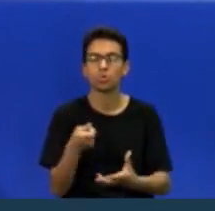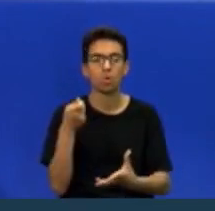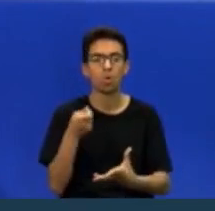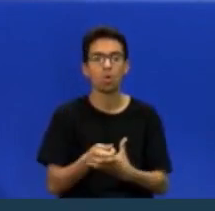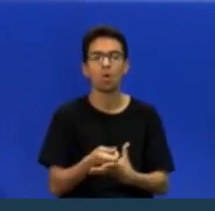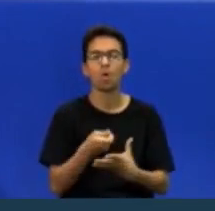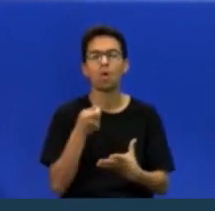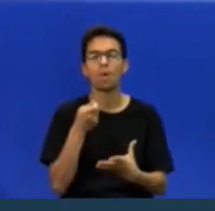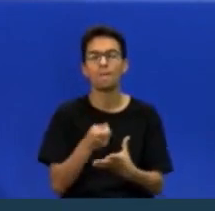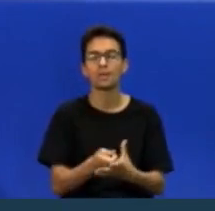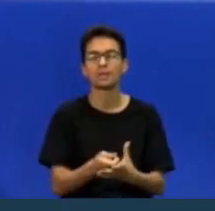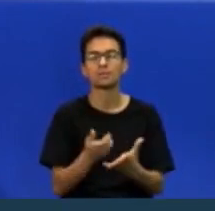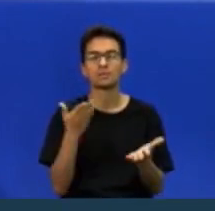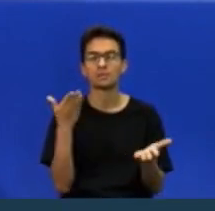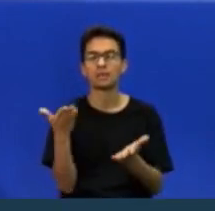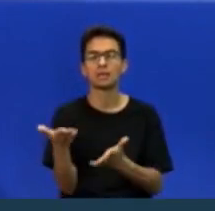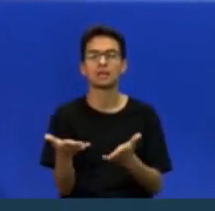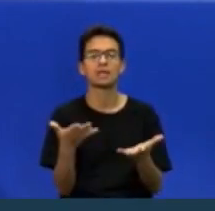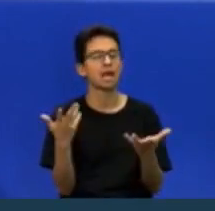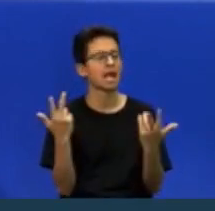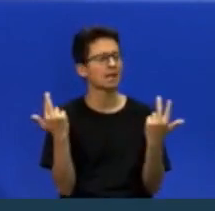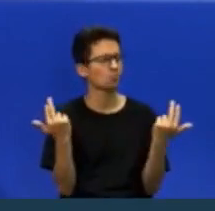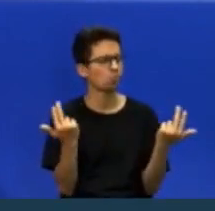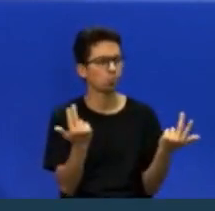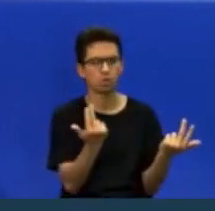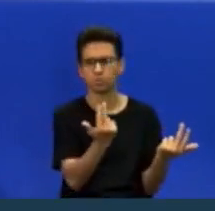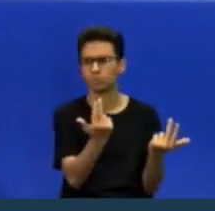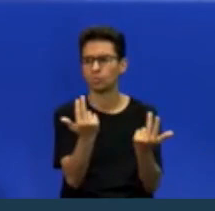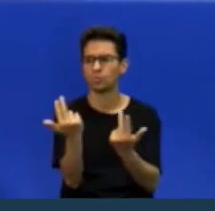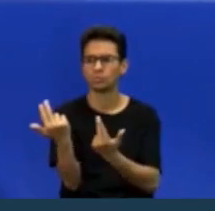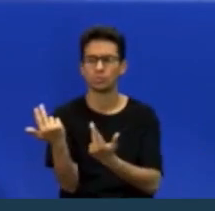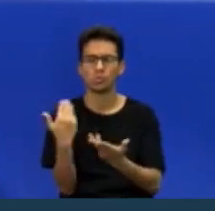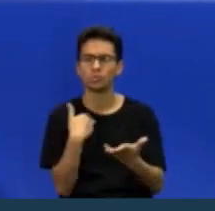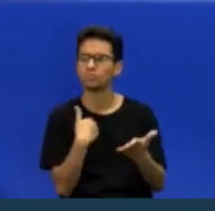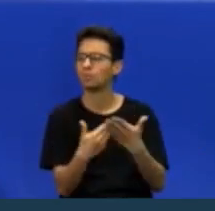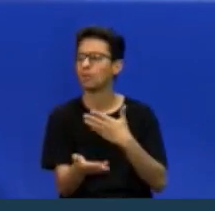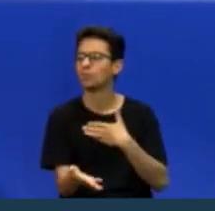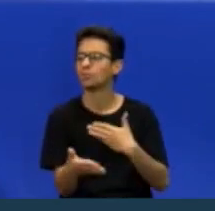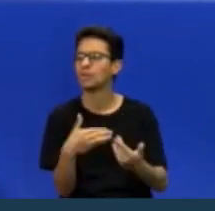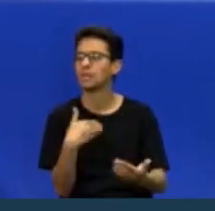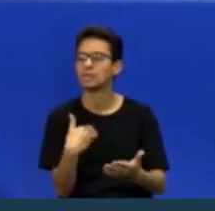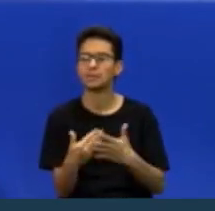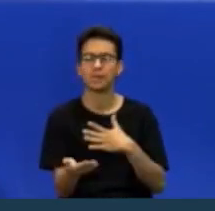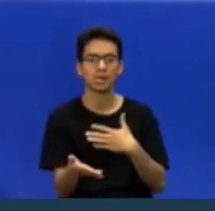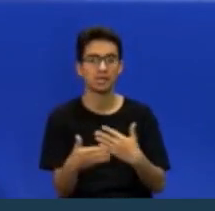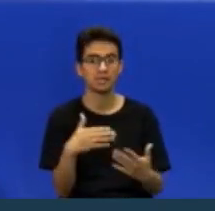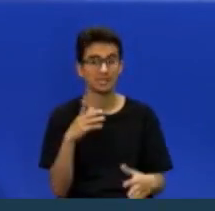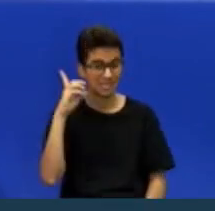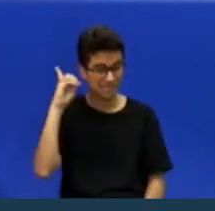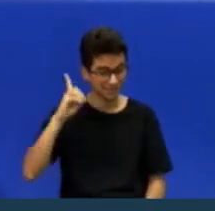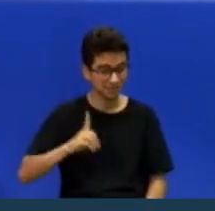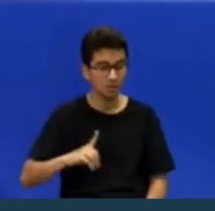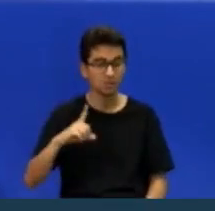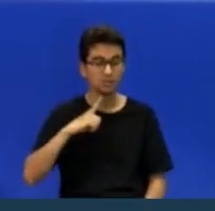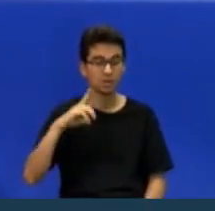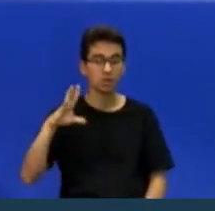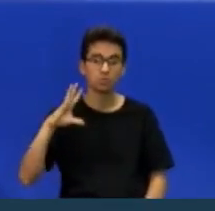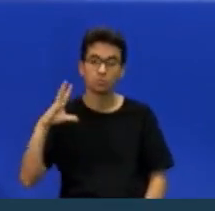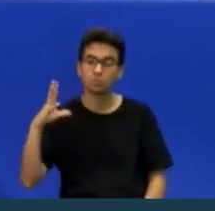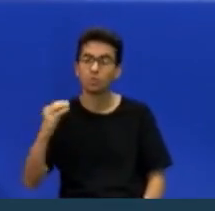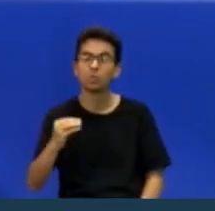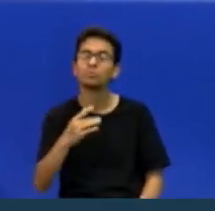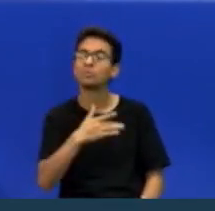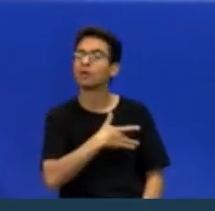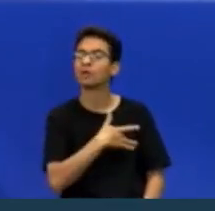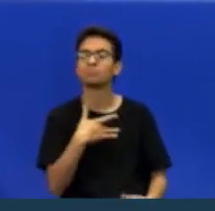ser tratado de maneira igual, independente. Todo mundo tem o direito à saúde,